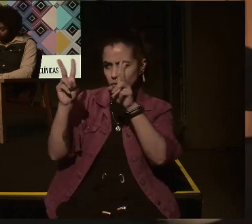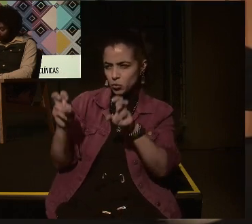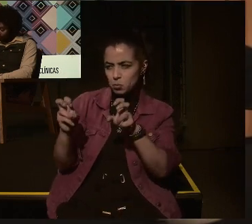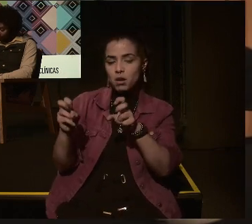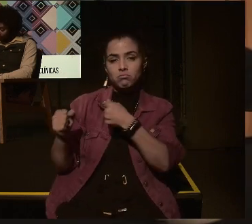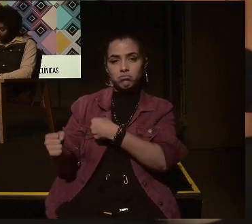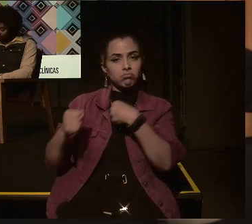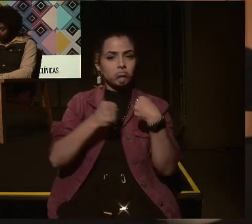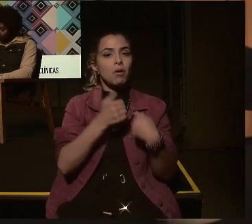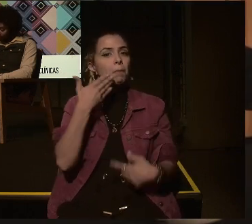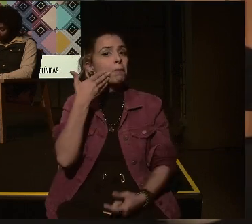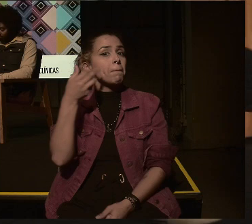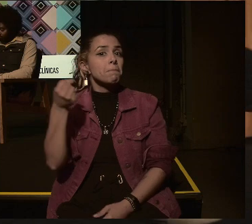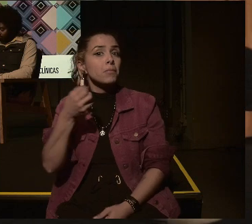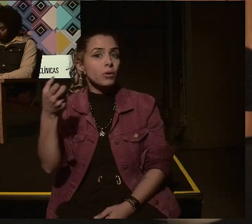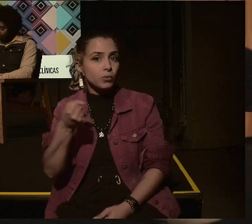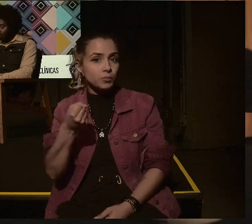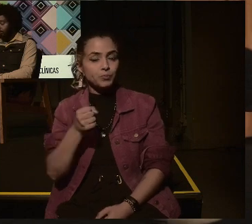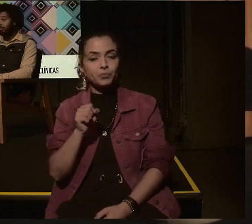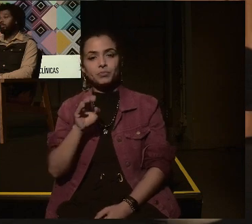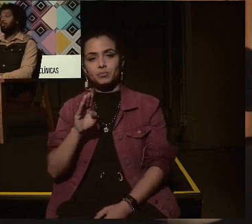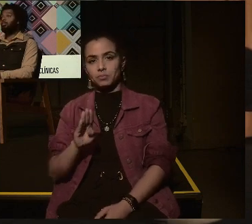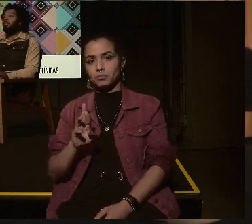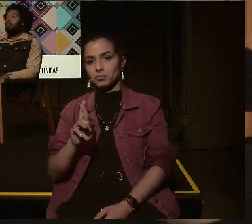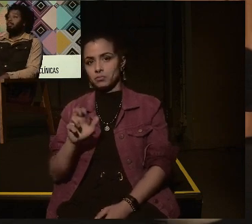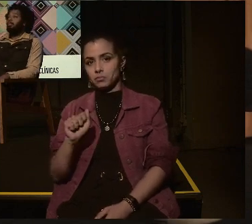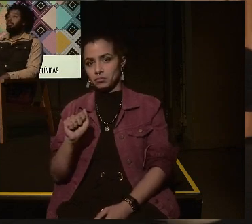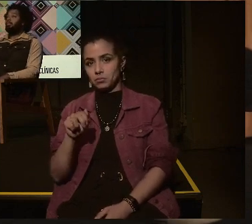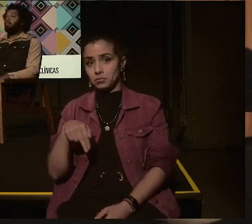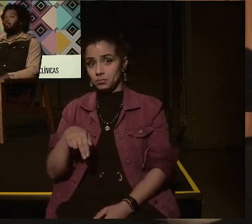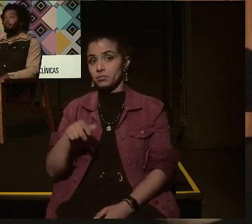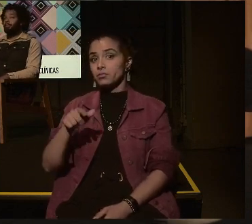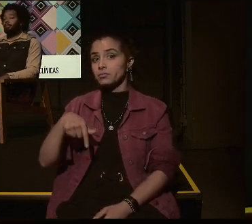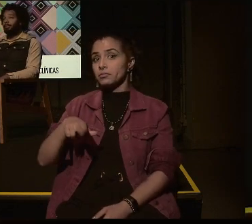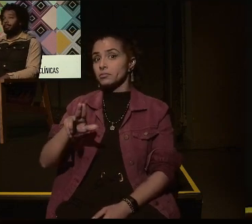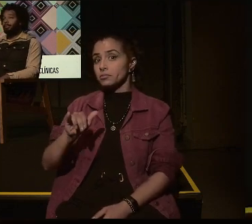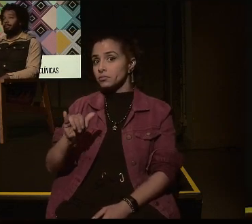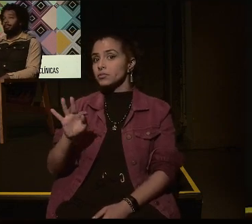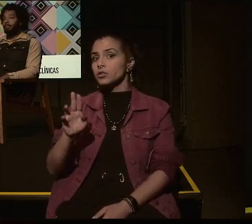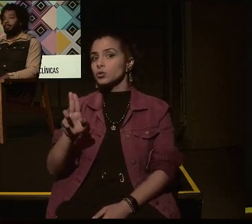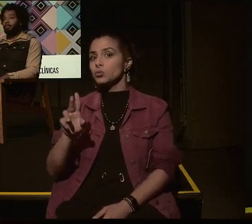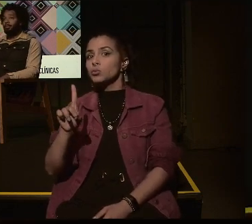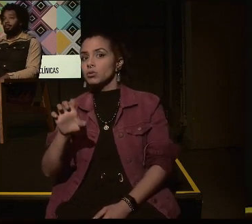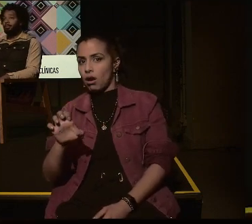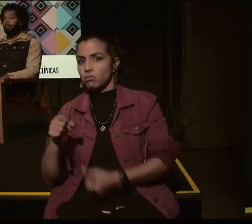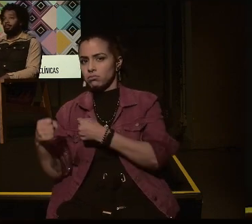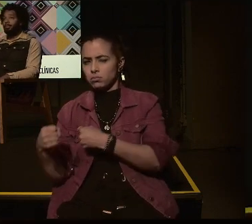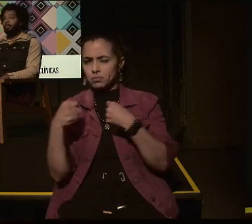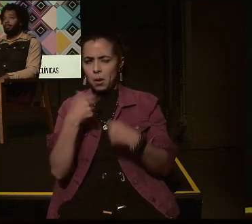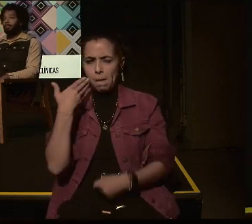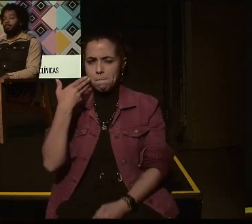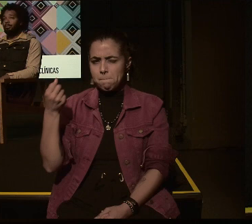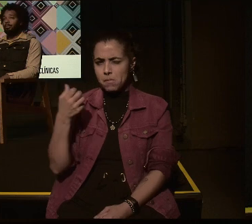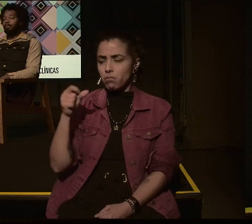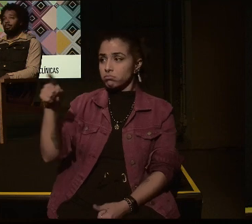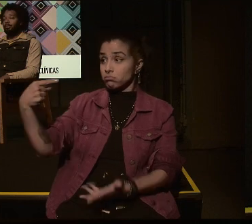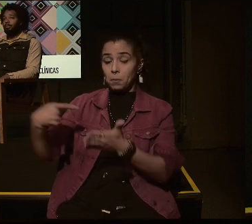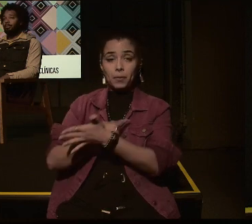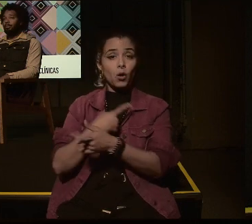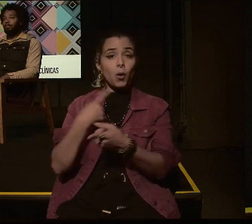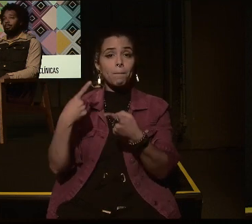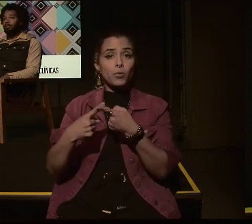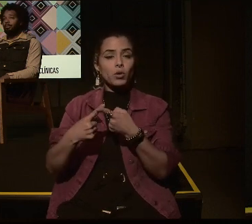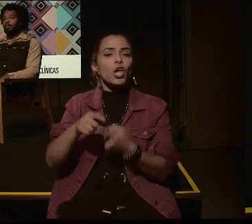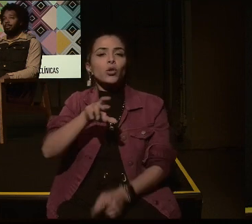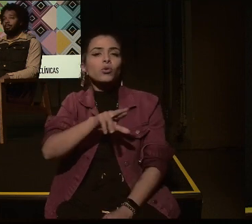branquitude. Essa pergunta é boa. Não é sobre a psicanálise ou a... É sobre